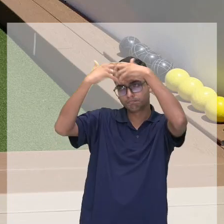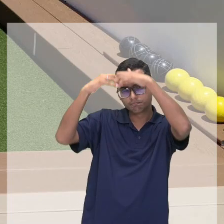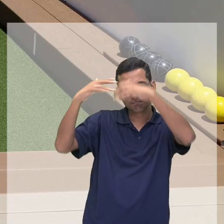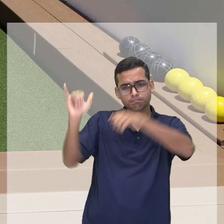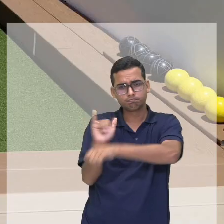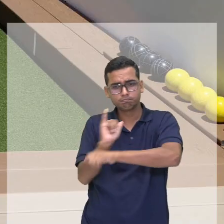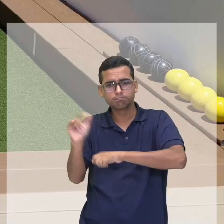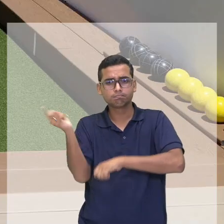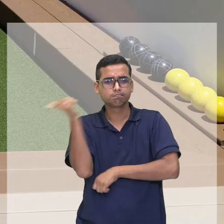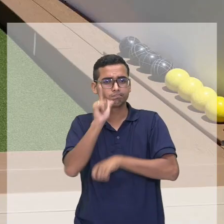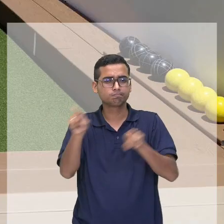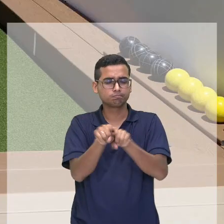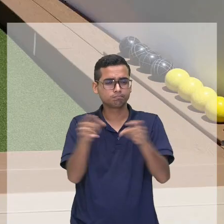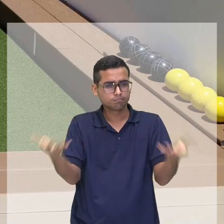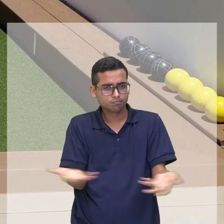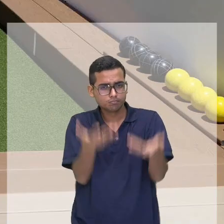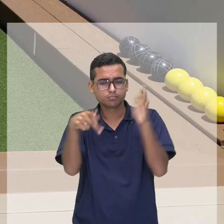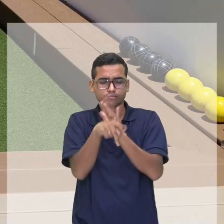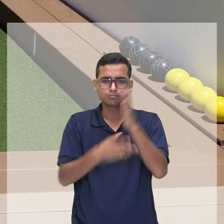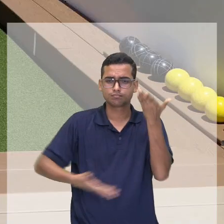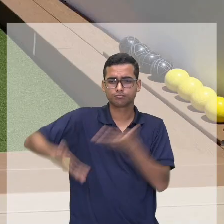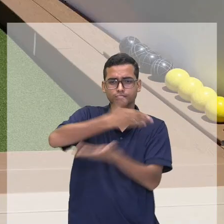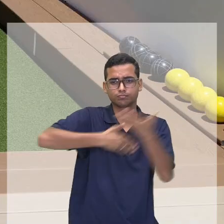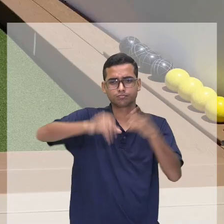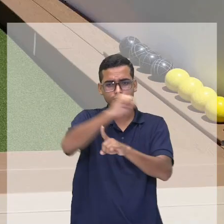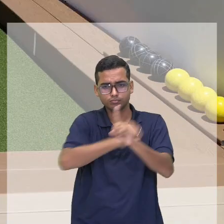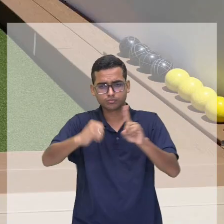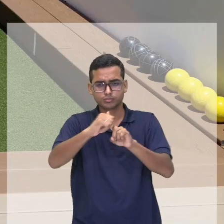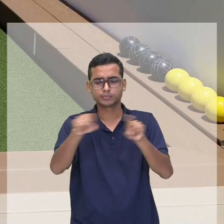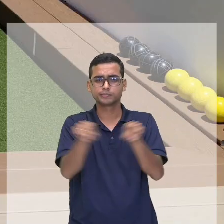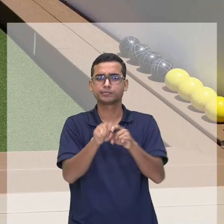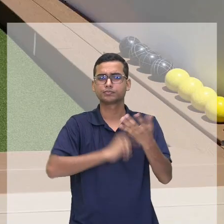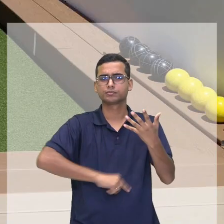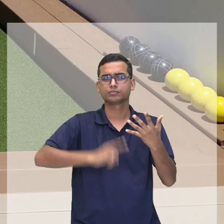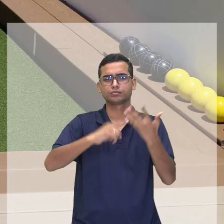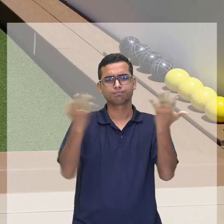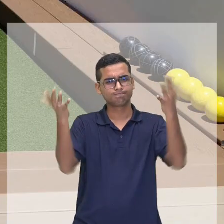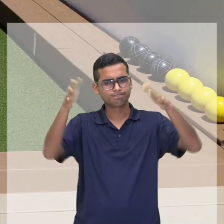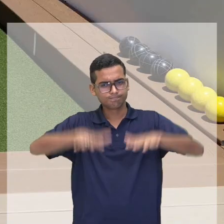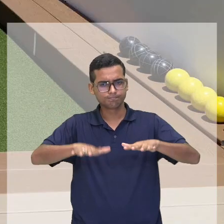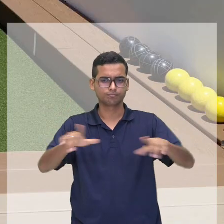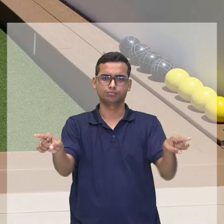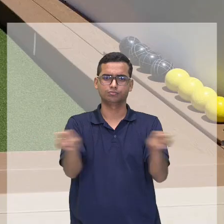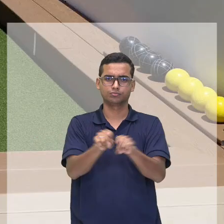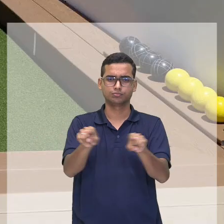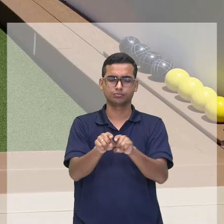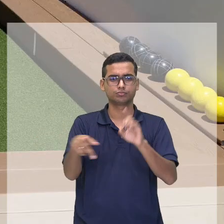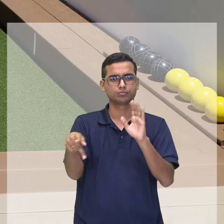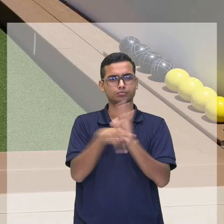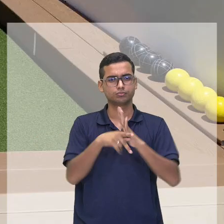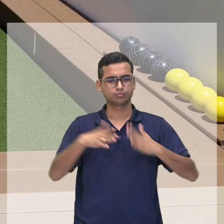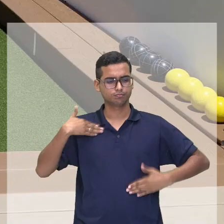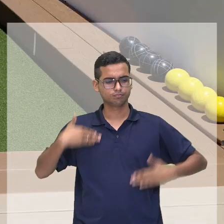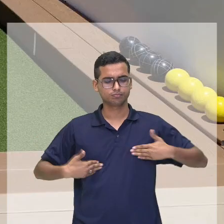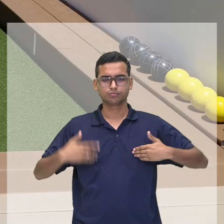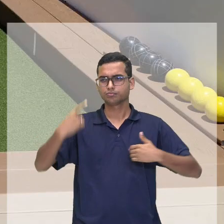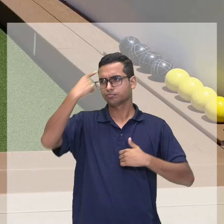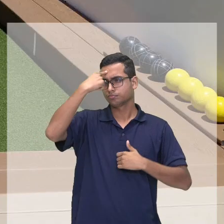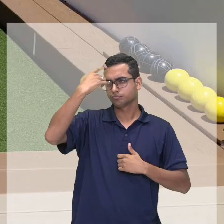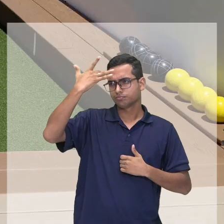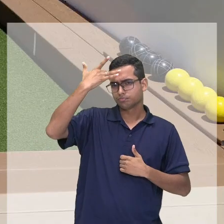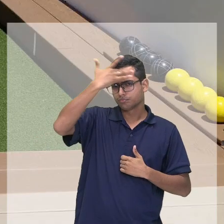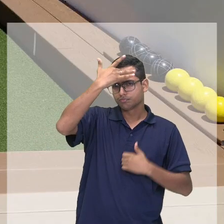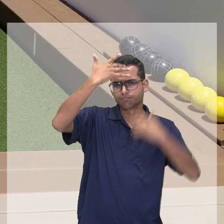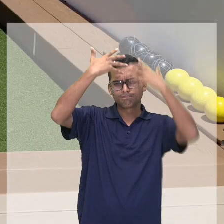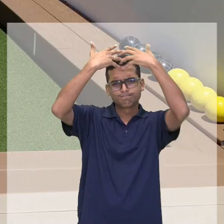interação social, inclusão também. Então, ela é indicado para reabilitação física e mental, tá bom?